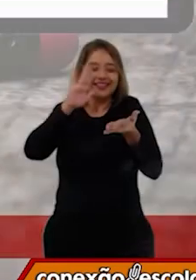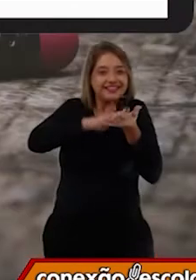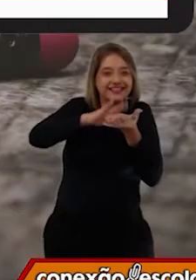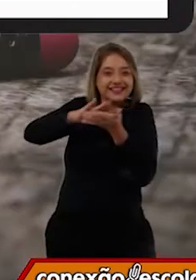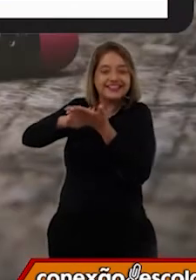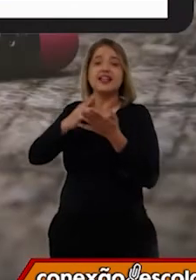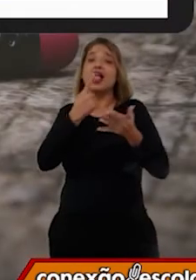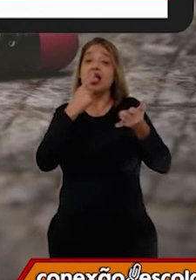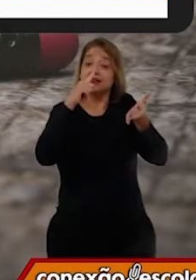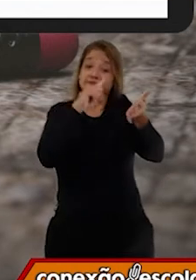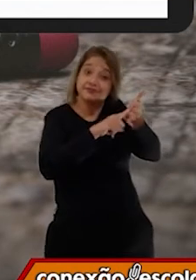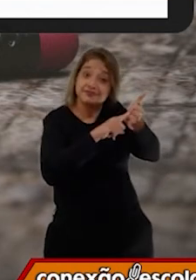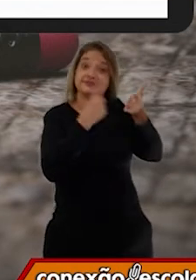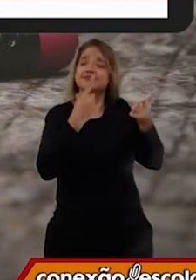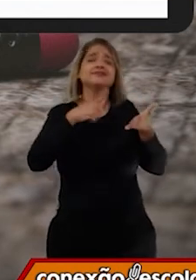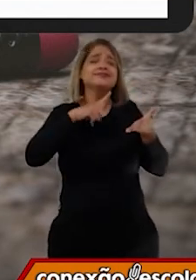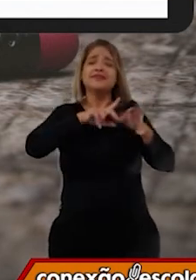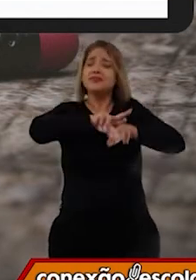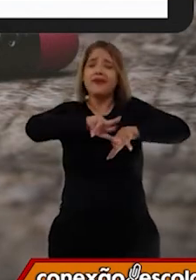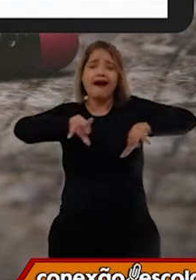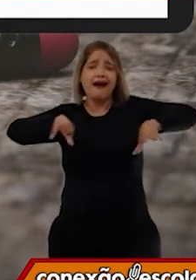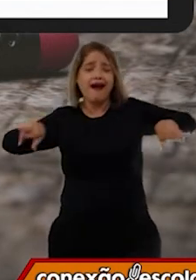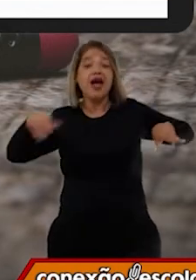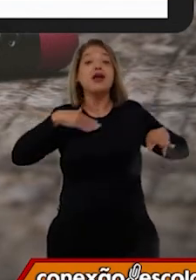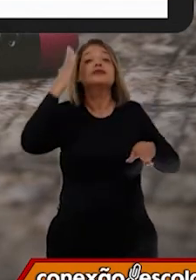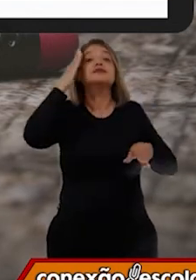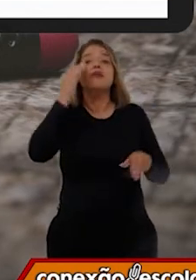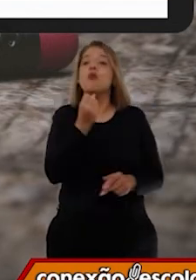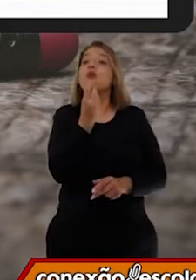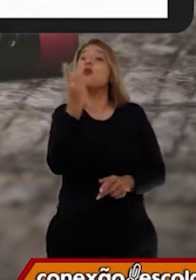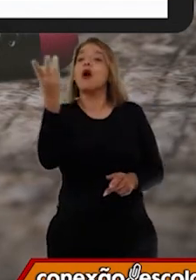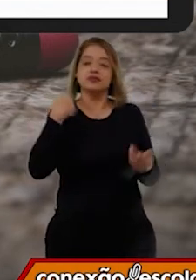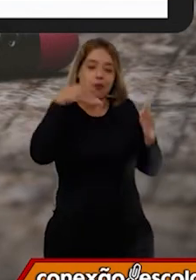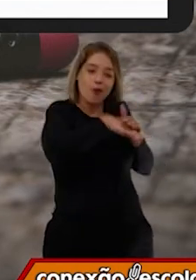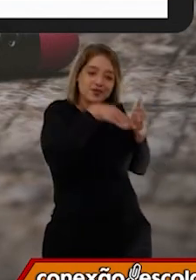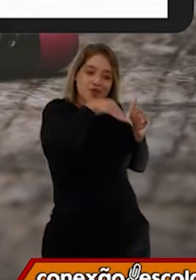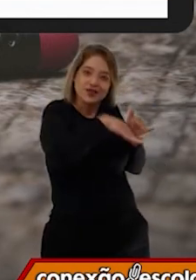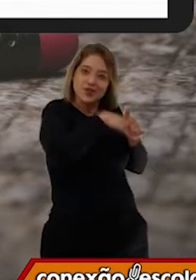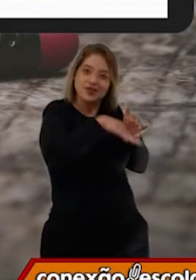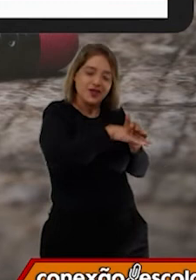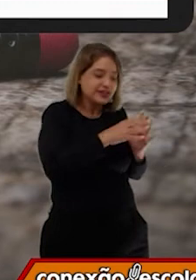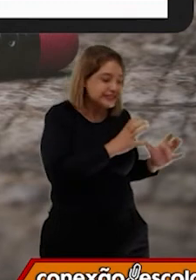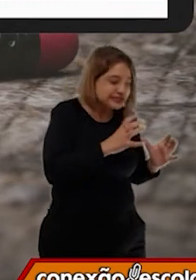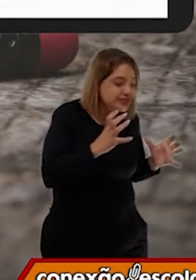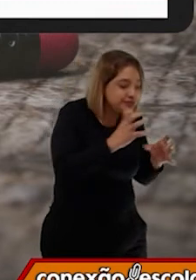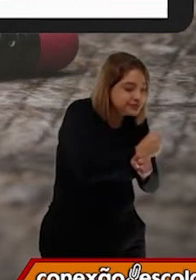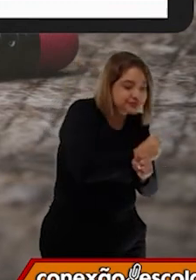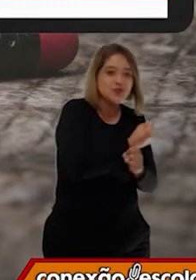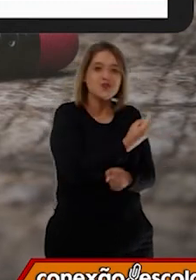selos, todo mundo que faz coleção tem que contar quantos tem. Então, faz a contagem dos números,